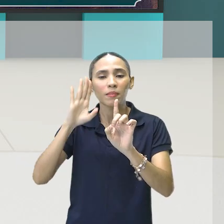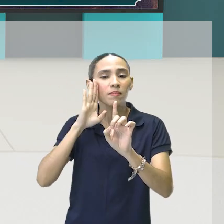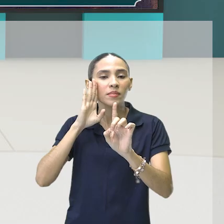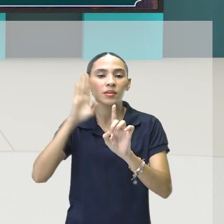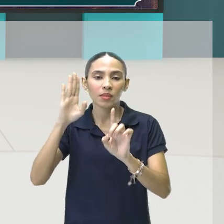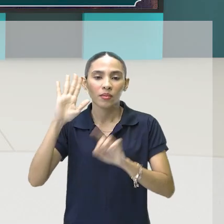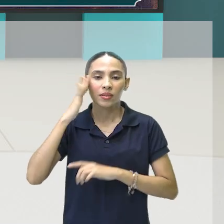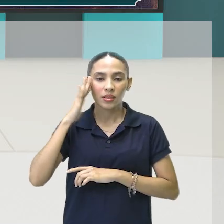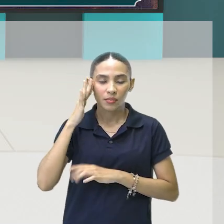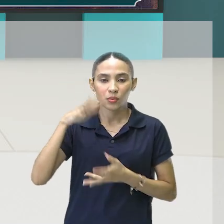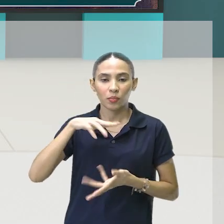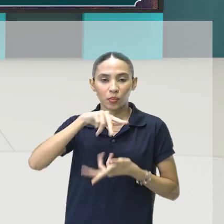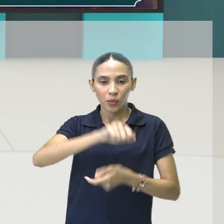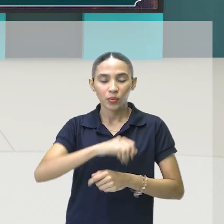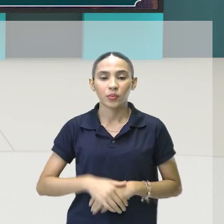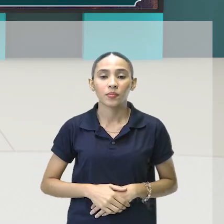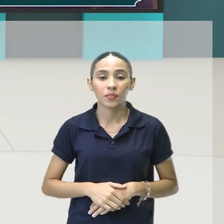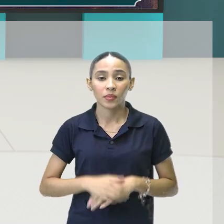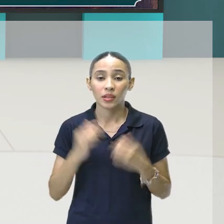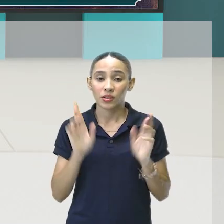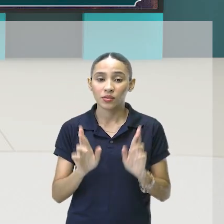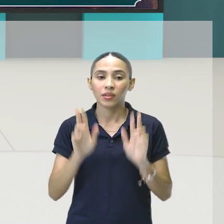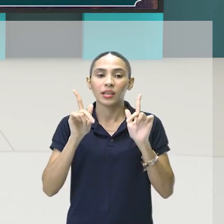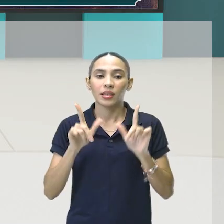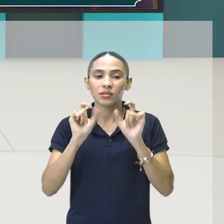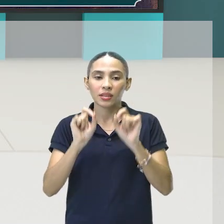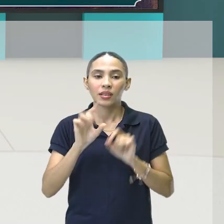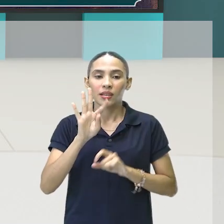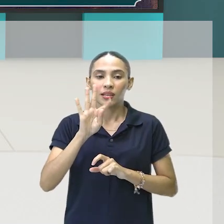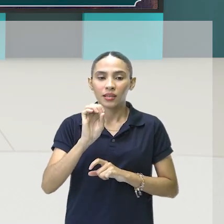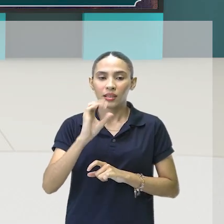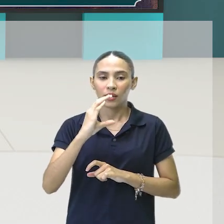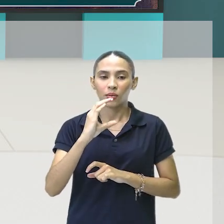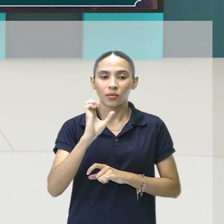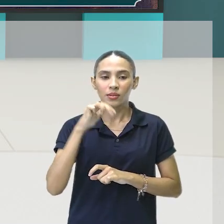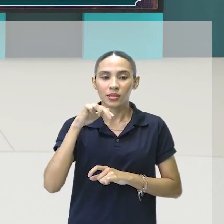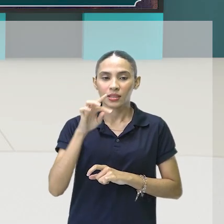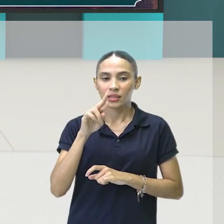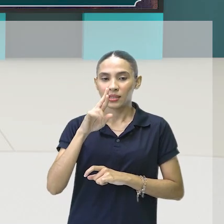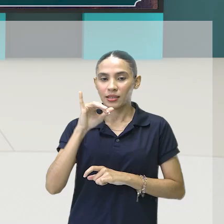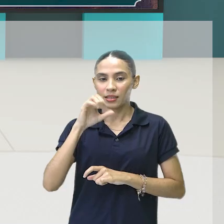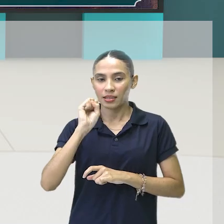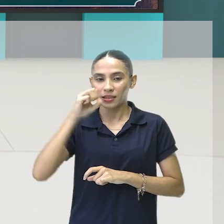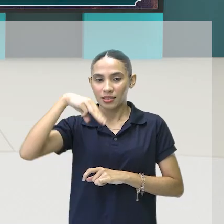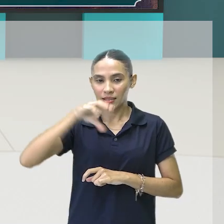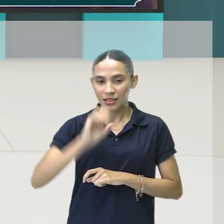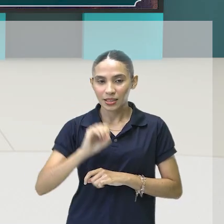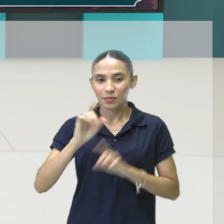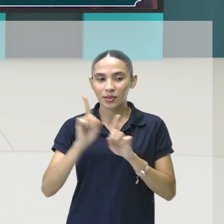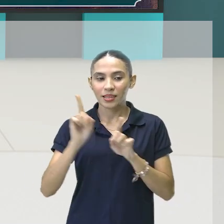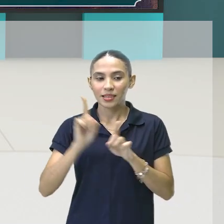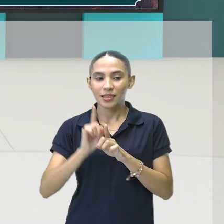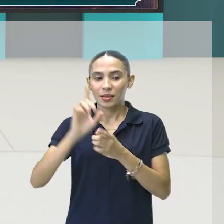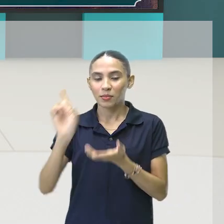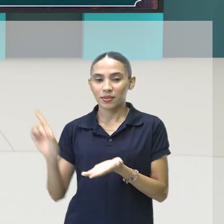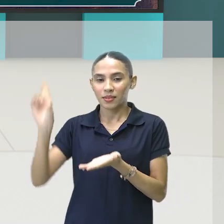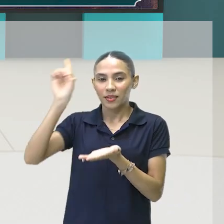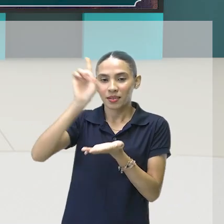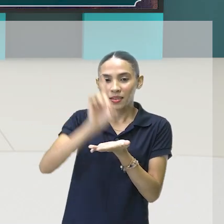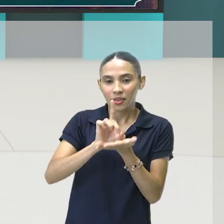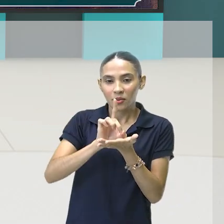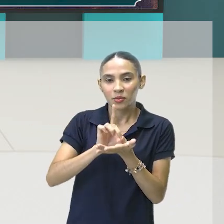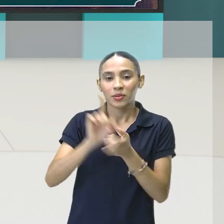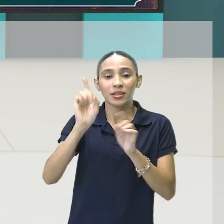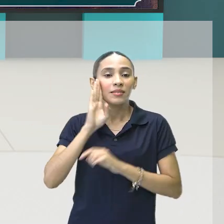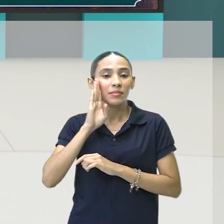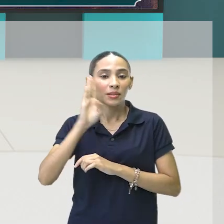o entendimento do mundo. Ao contrário do teocentrismo, que significa Deus como centro do mundo, e é